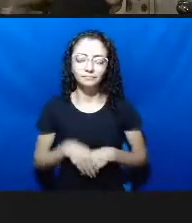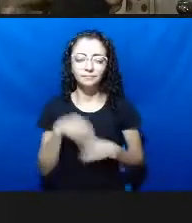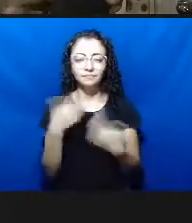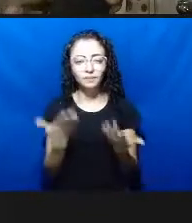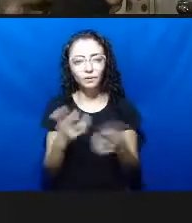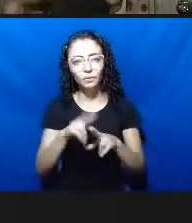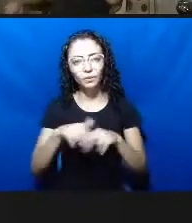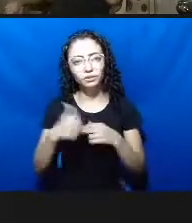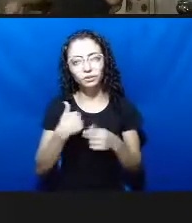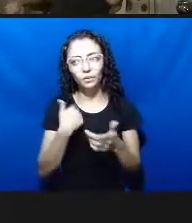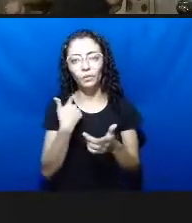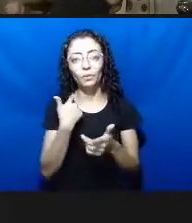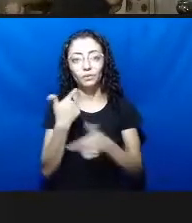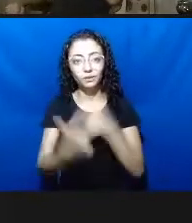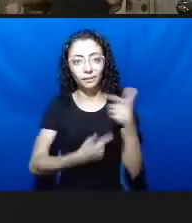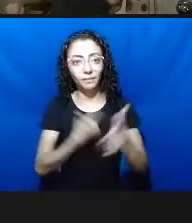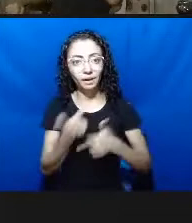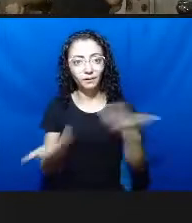agora de tempo,